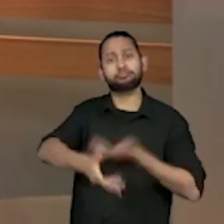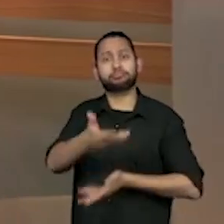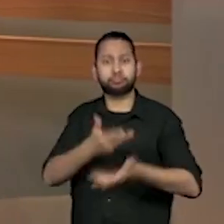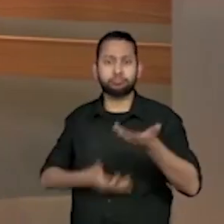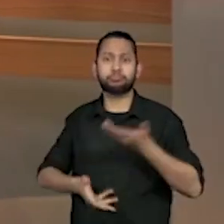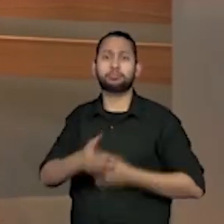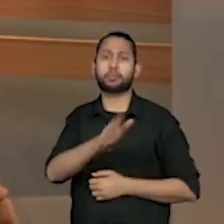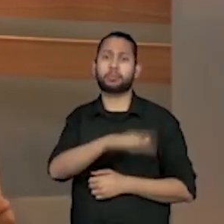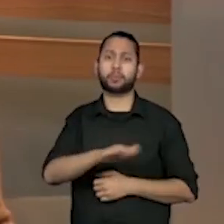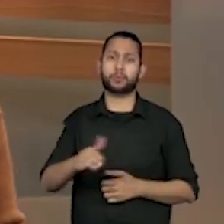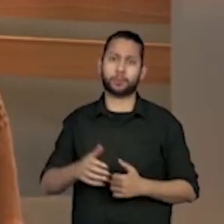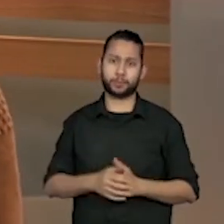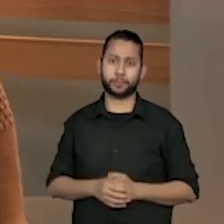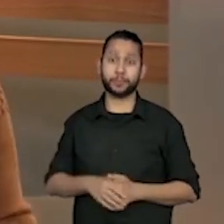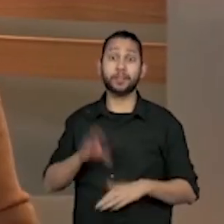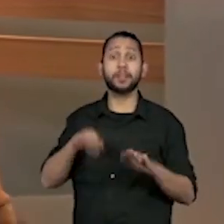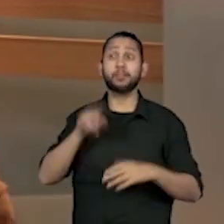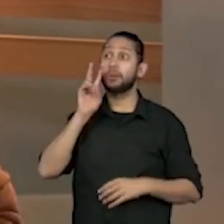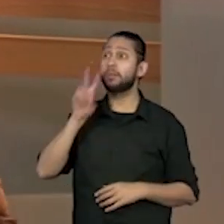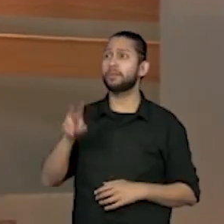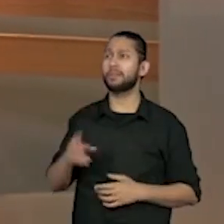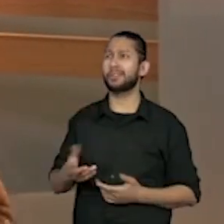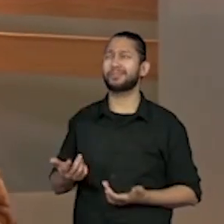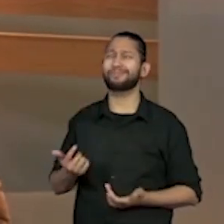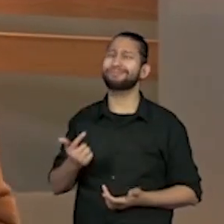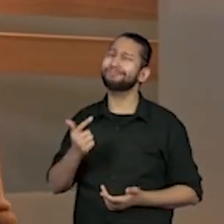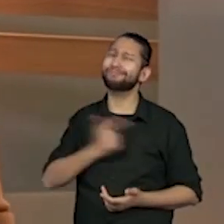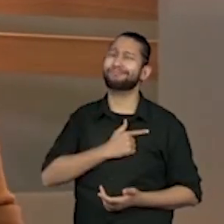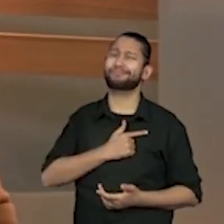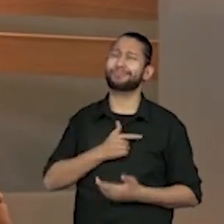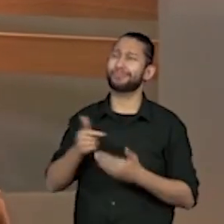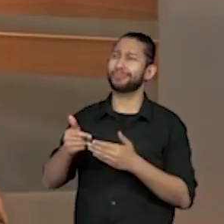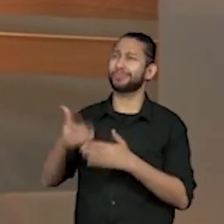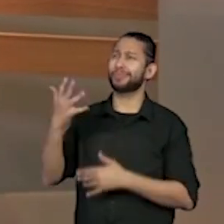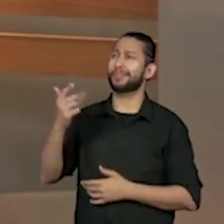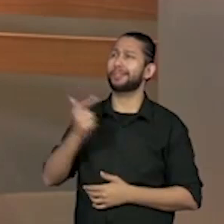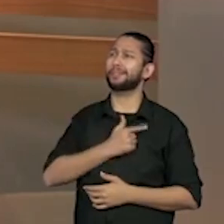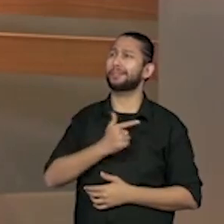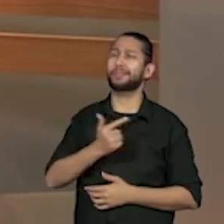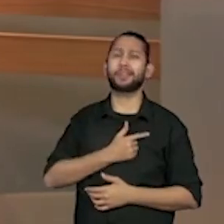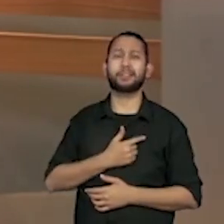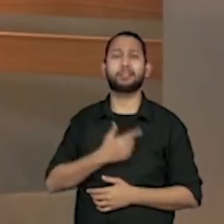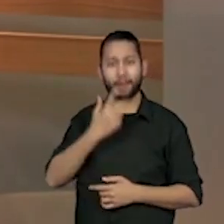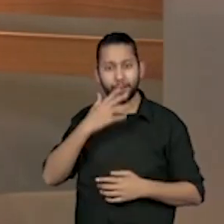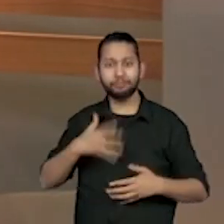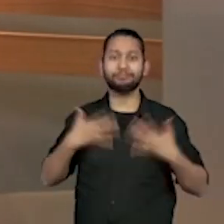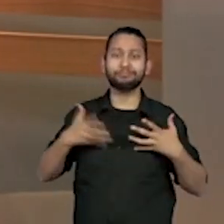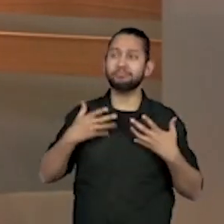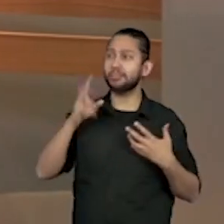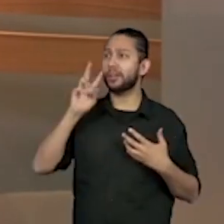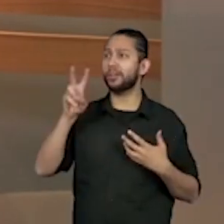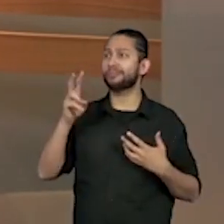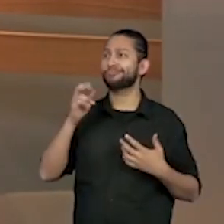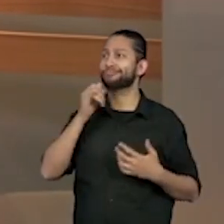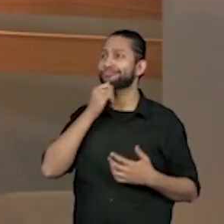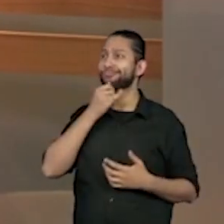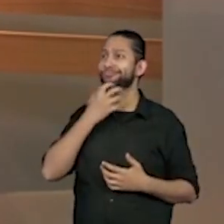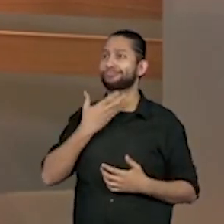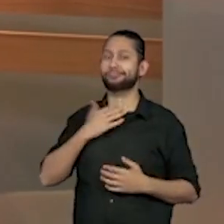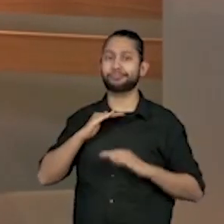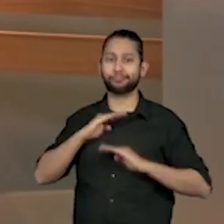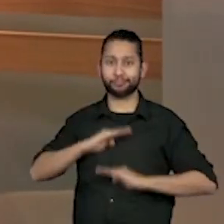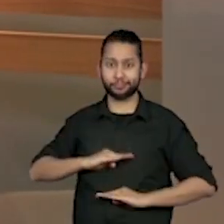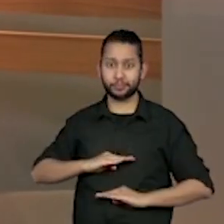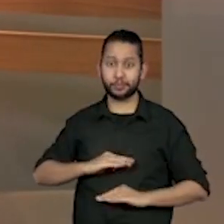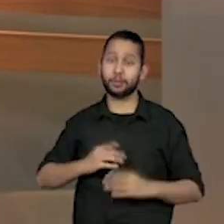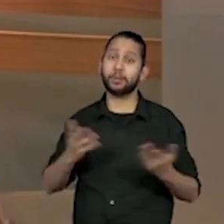nossos alunos. E às vezes eu vejo cada coisa tão feia no chat e que desmotiva a gente a vir aqui. Então hoje o meu